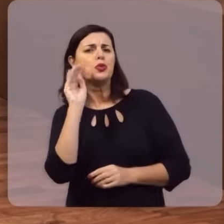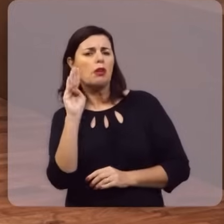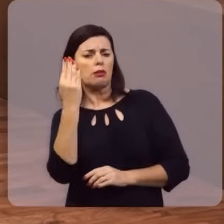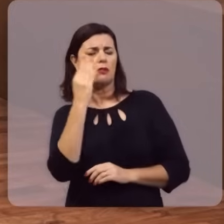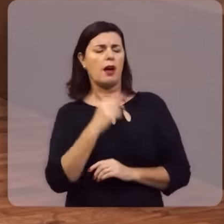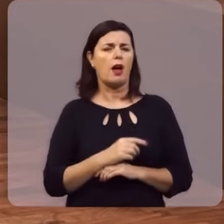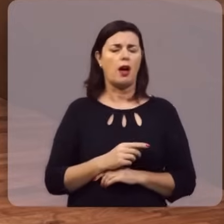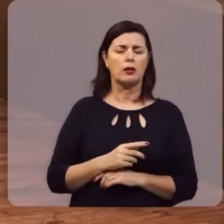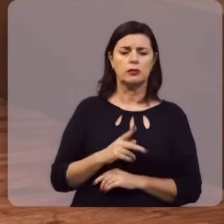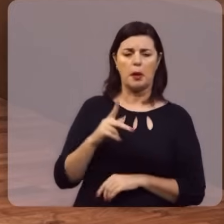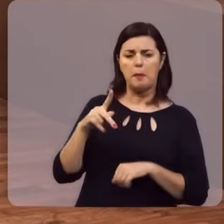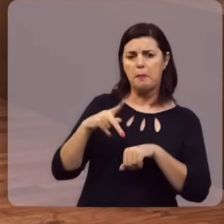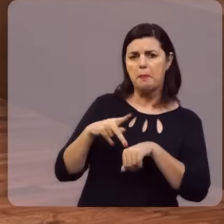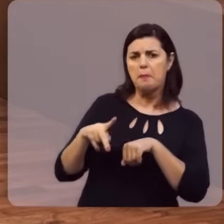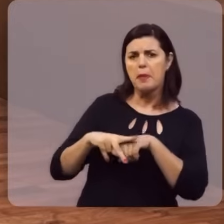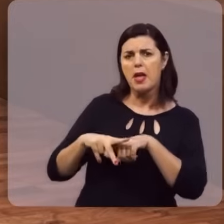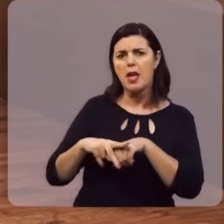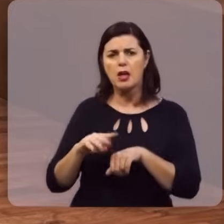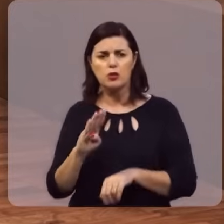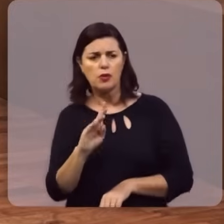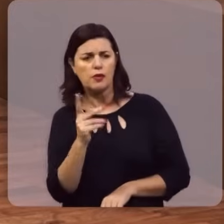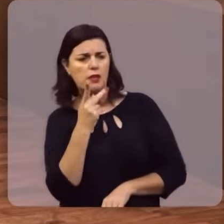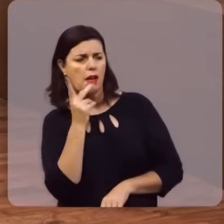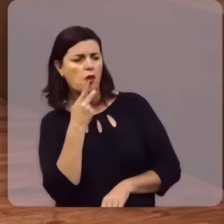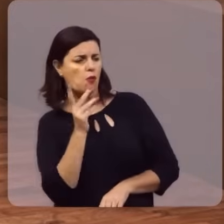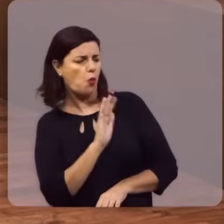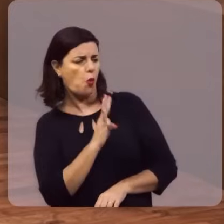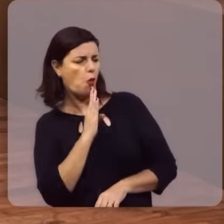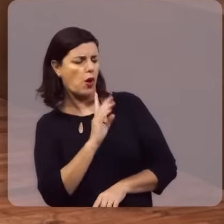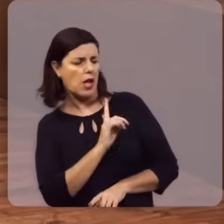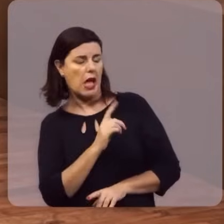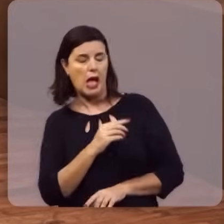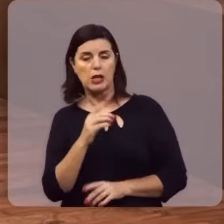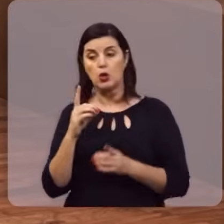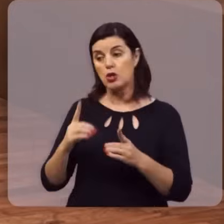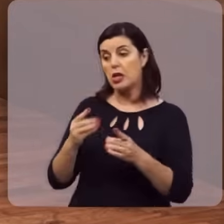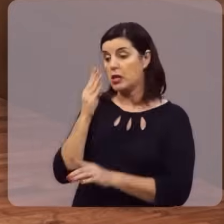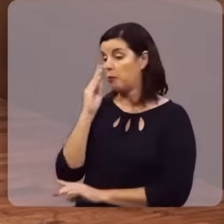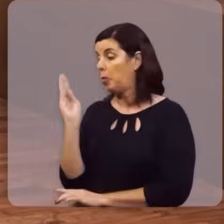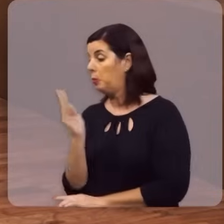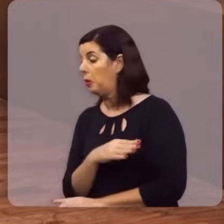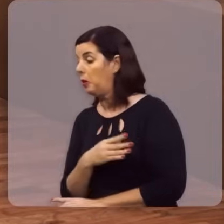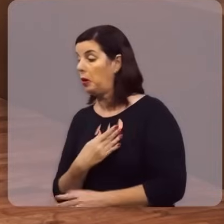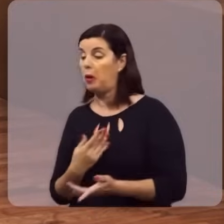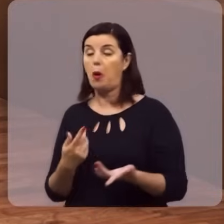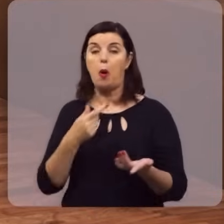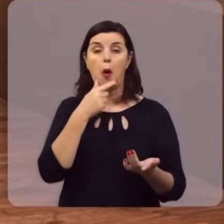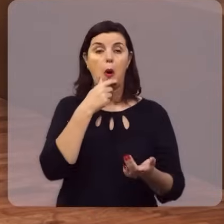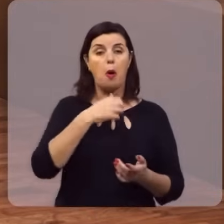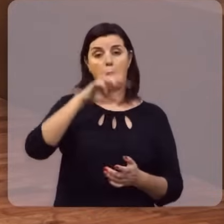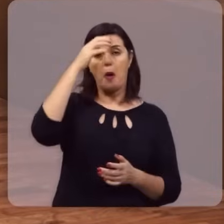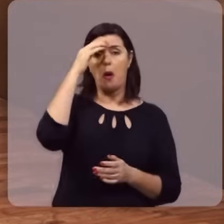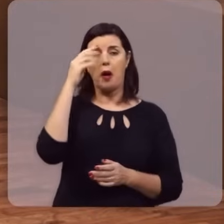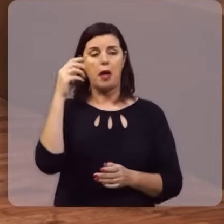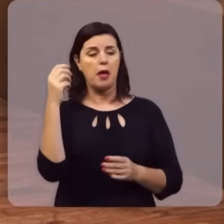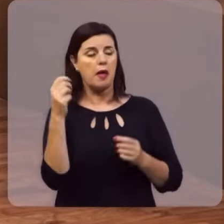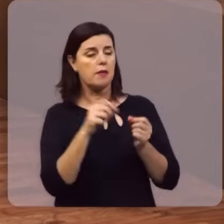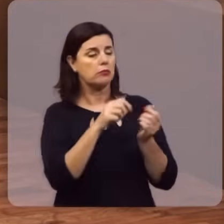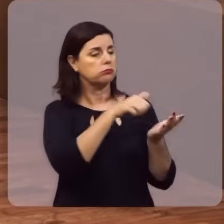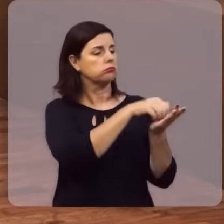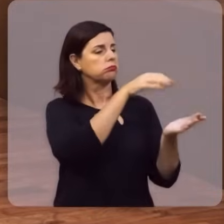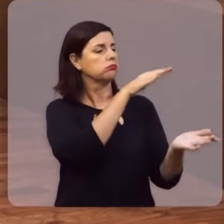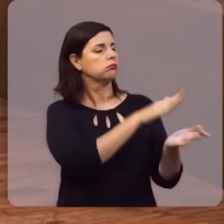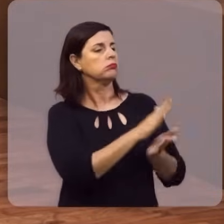traiu ou porque Pedro negou ou porque os discípulos abandonaram ou porque Pilatos sentem sua pena de morte ou porque os soldado